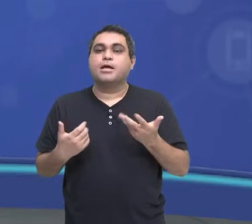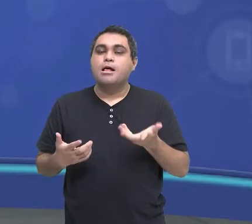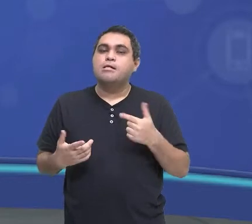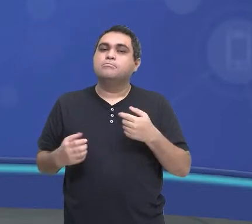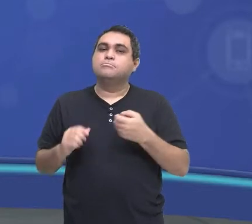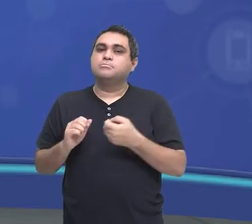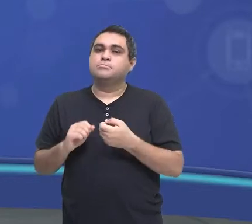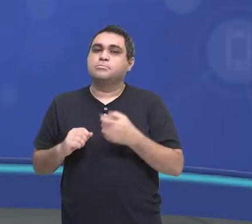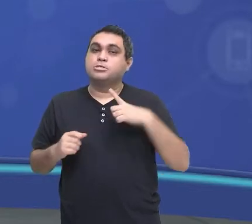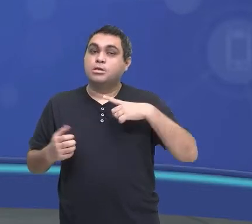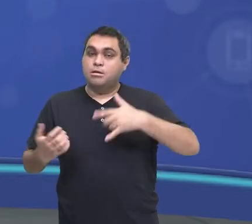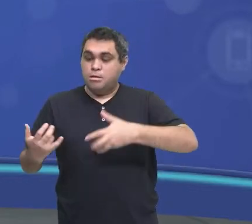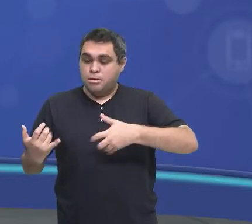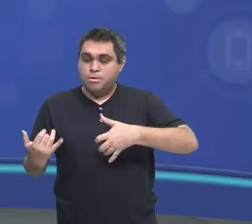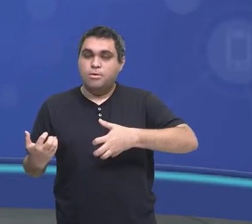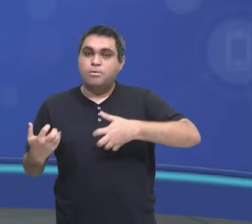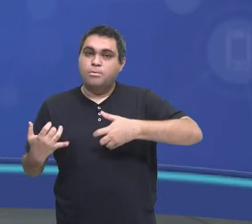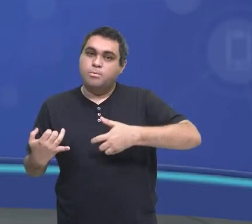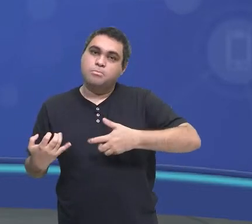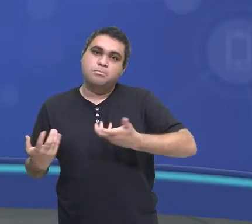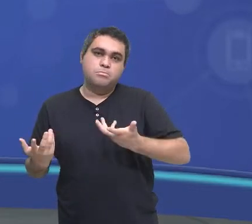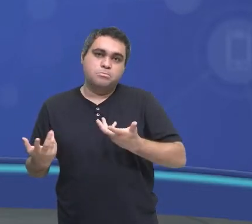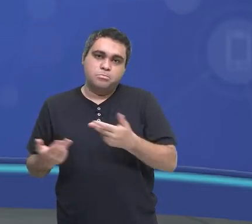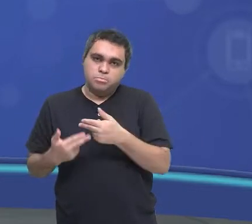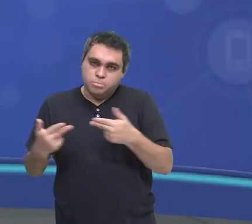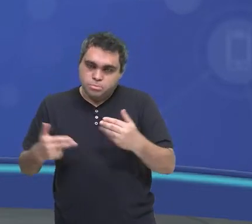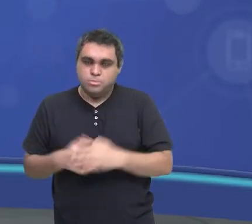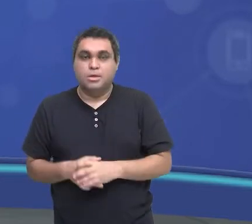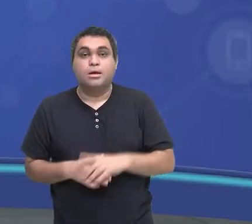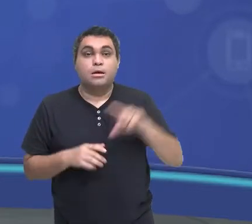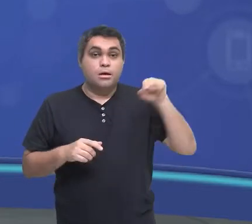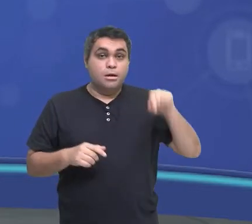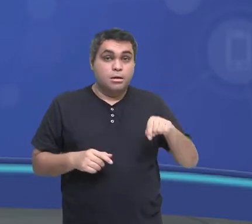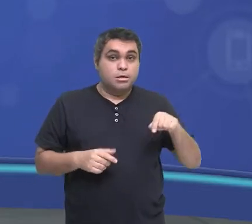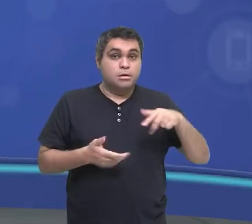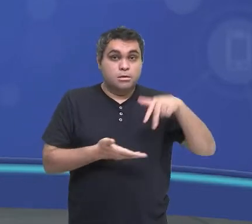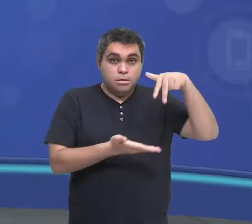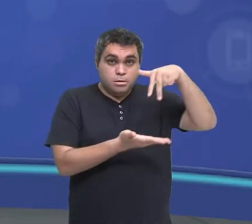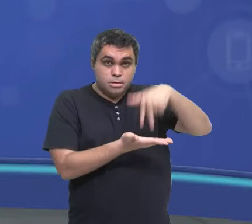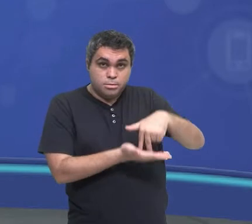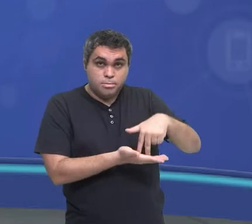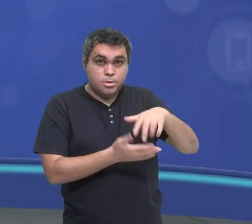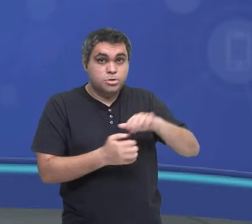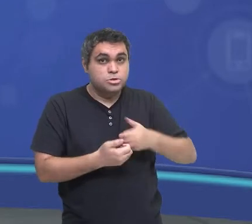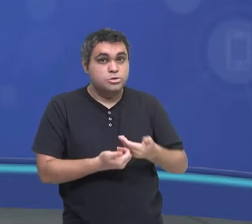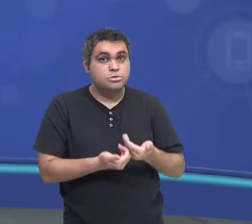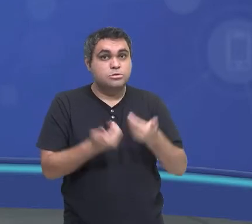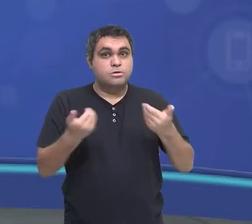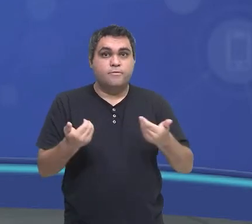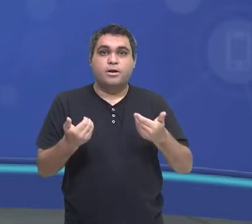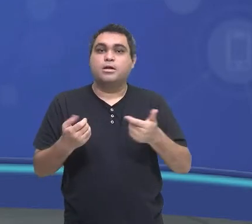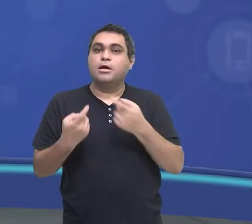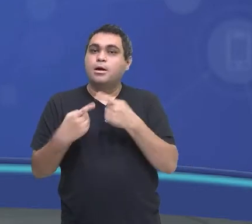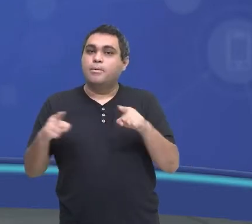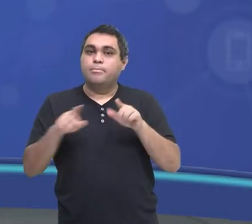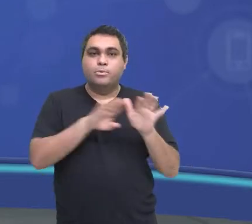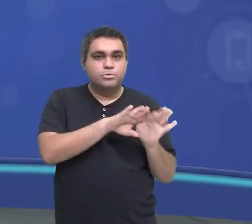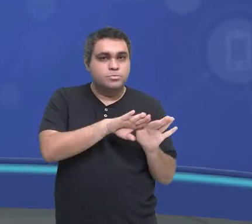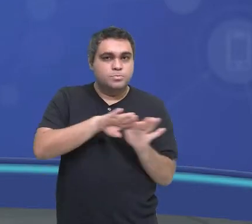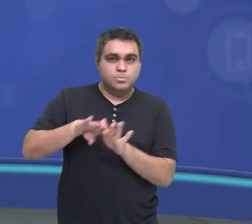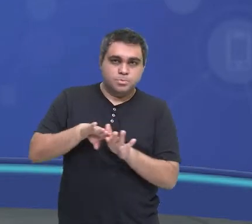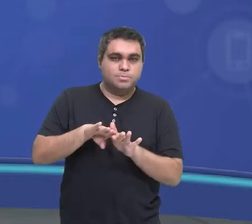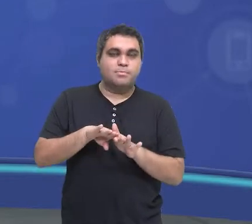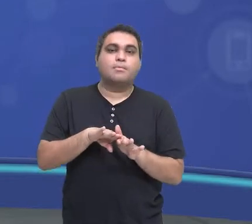apresentadas com instrumentos musicais. Já no humanismo, ali a separação entre o texto e a música. Aí o que